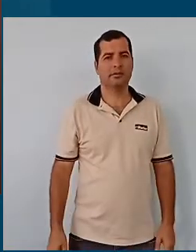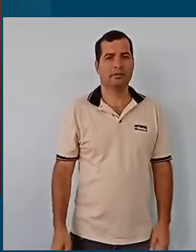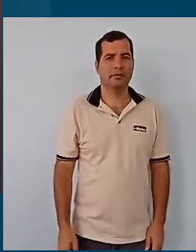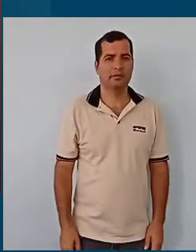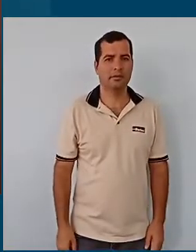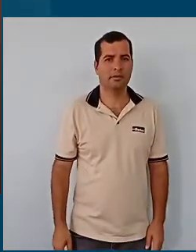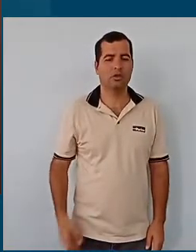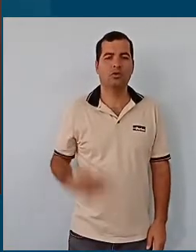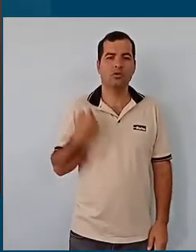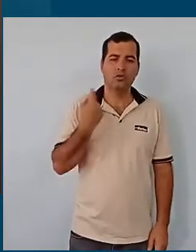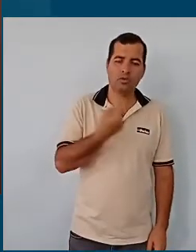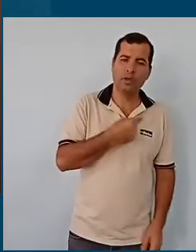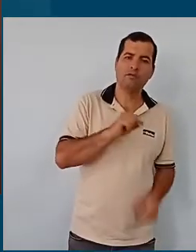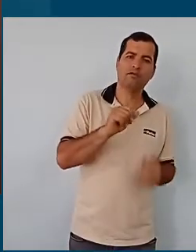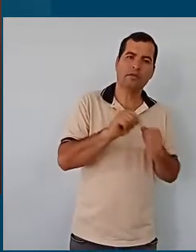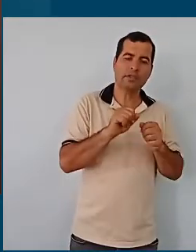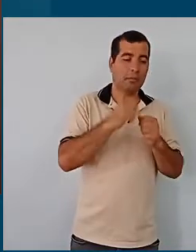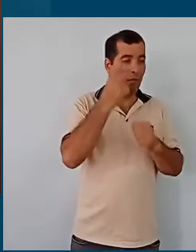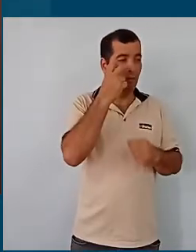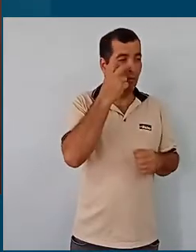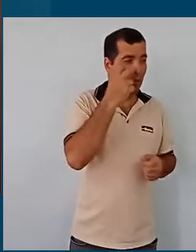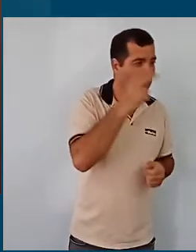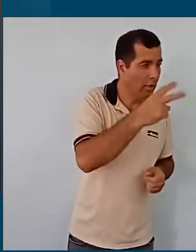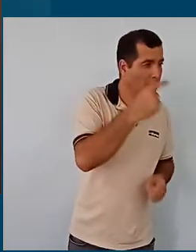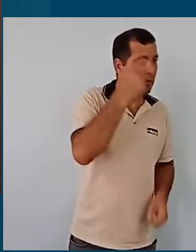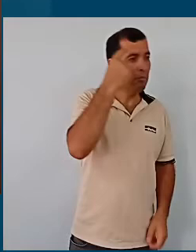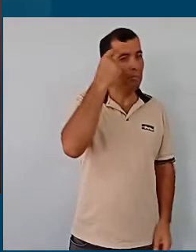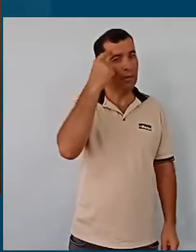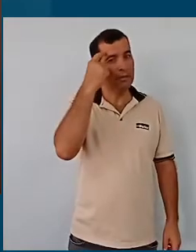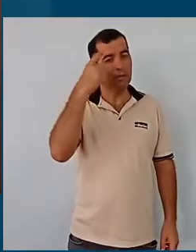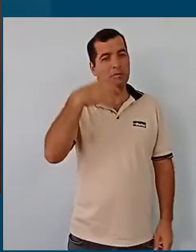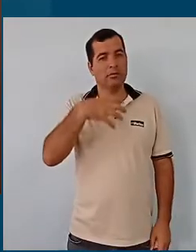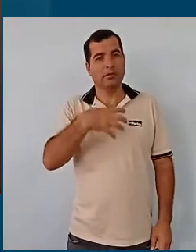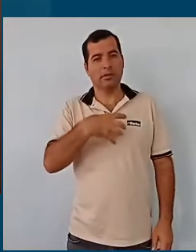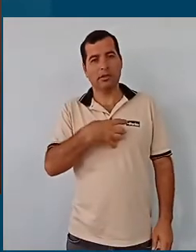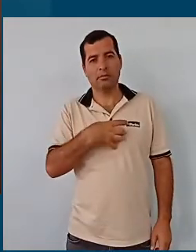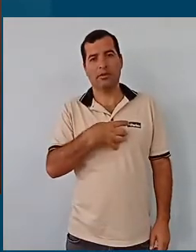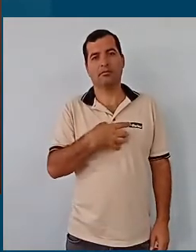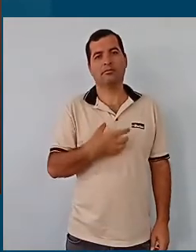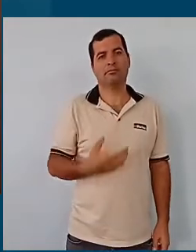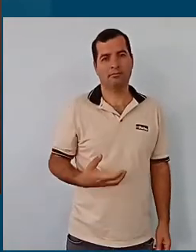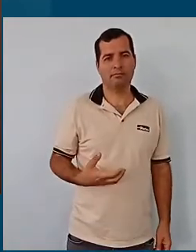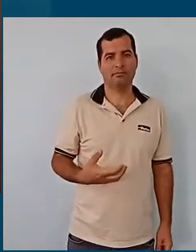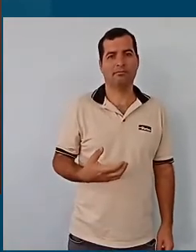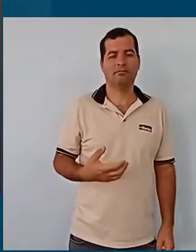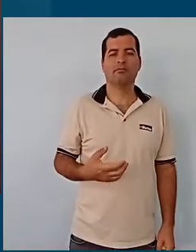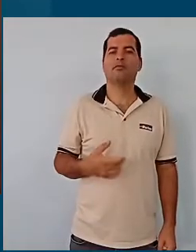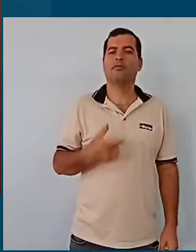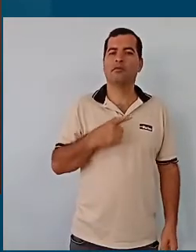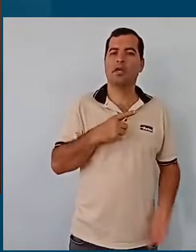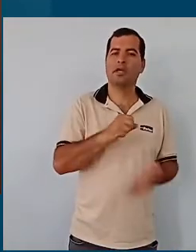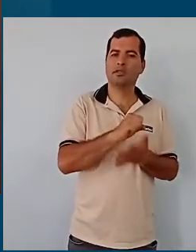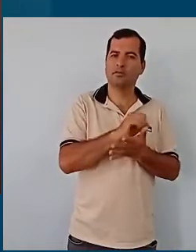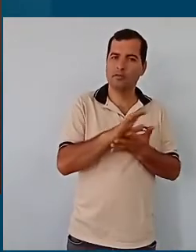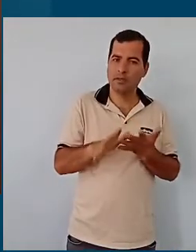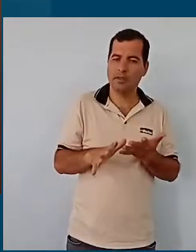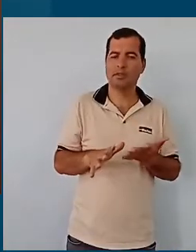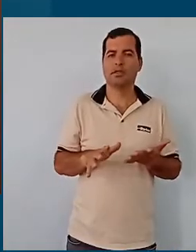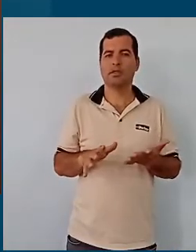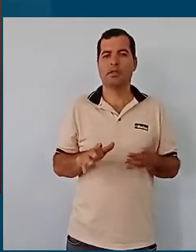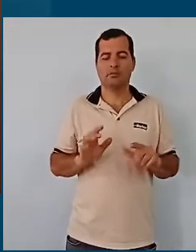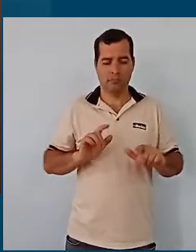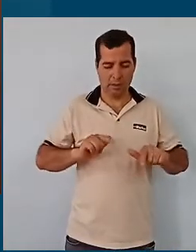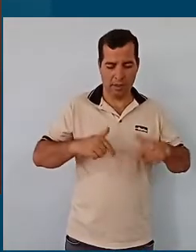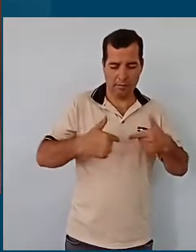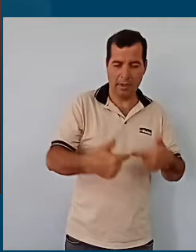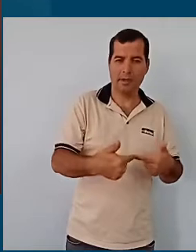que fazemos, que vemos, que pensamos, que sentimos. Então, atividade no sentido do estar